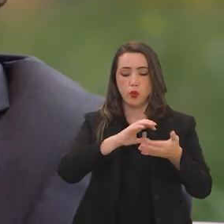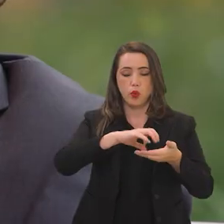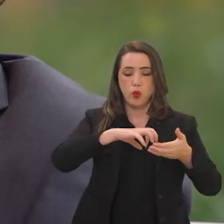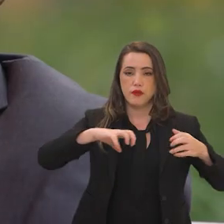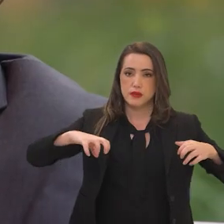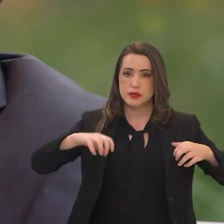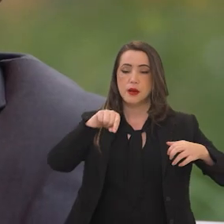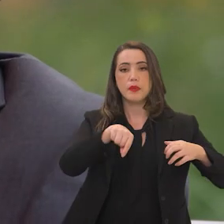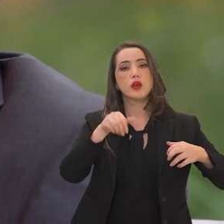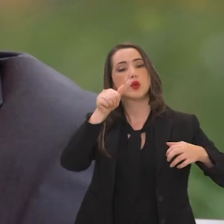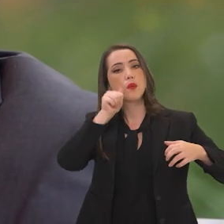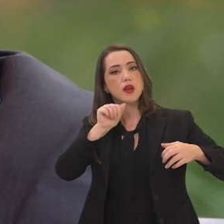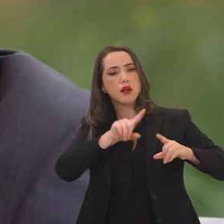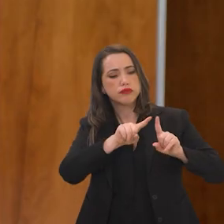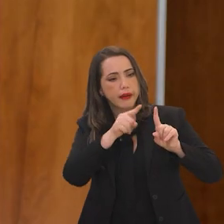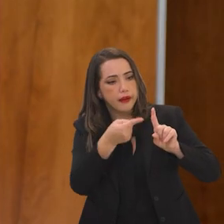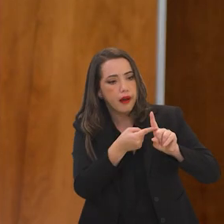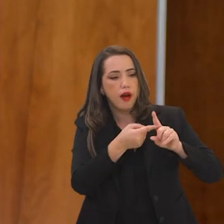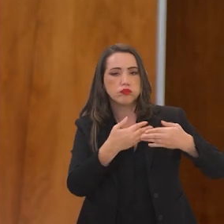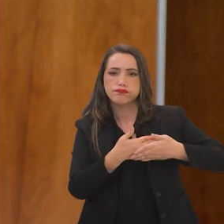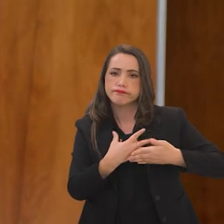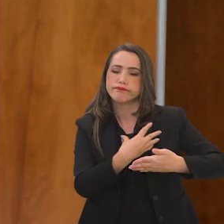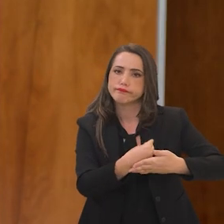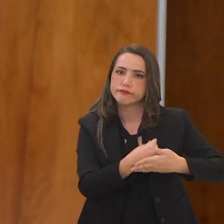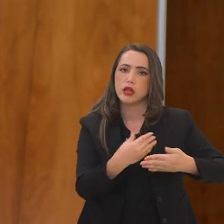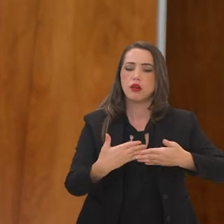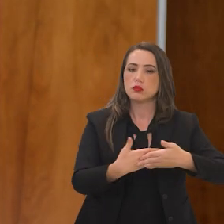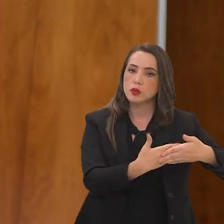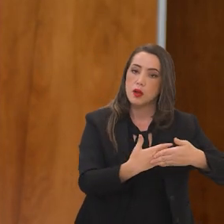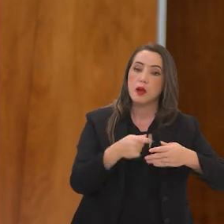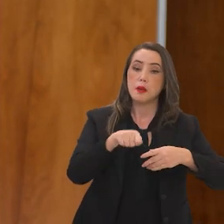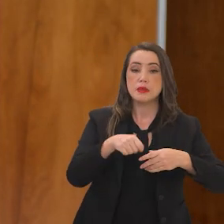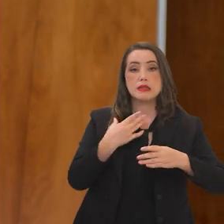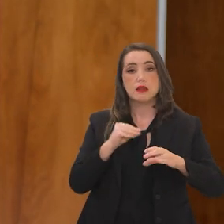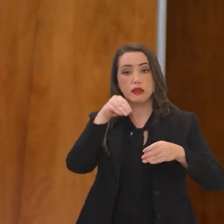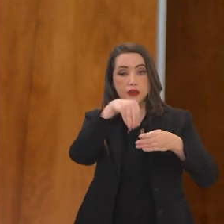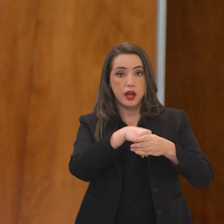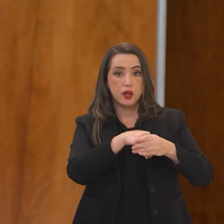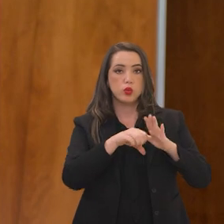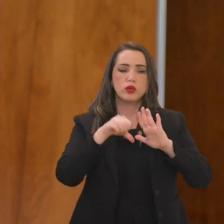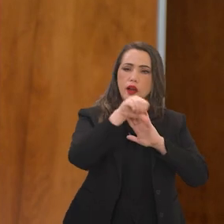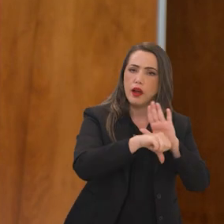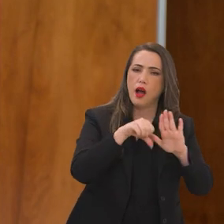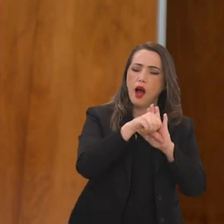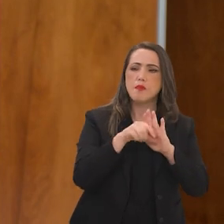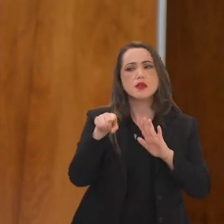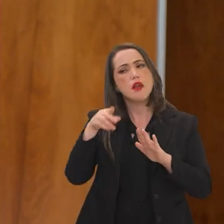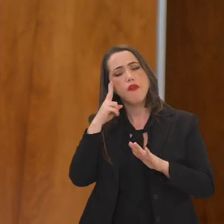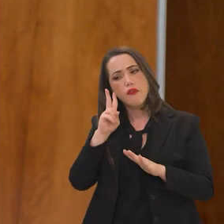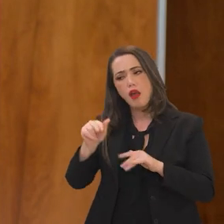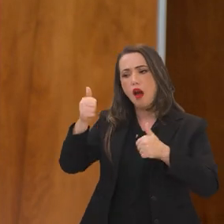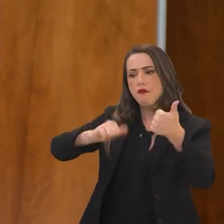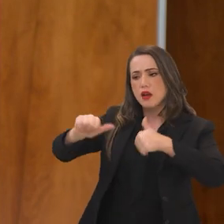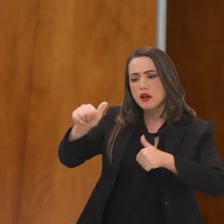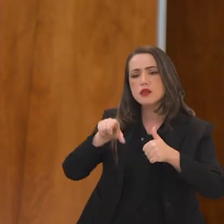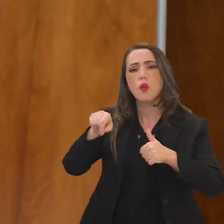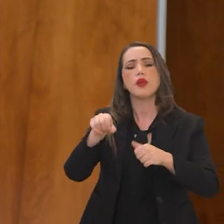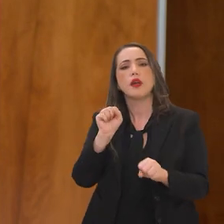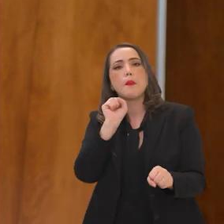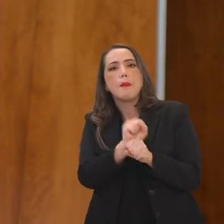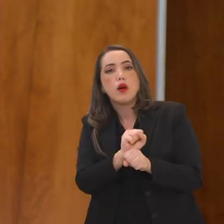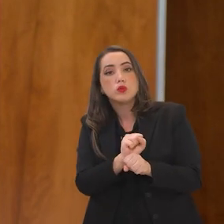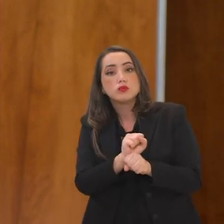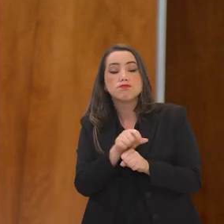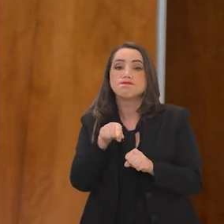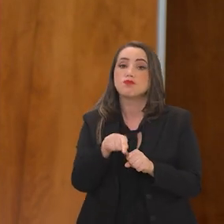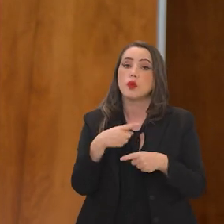docentes sou Vicente dos relatórios de avaliação da Capes que isso seja entendido dentro do processo de avaliação O que que significa nessa pausa